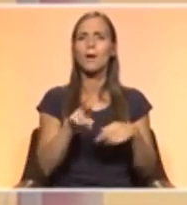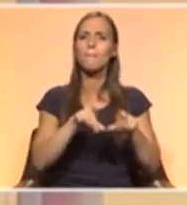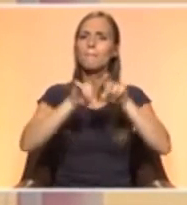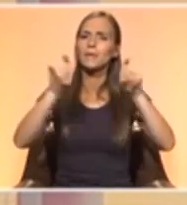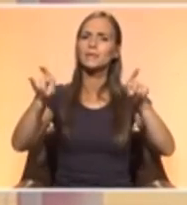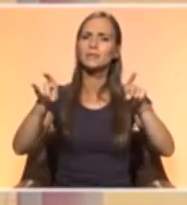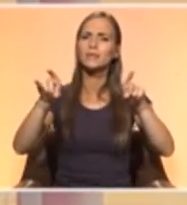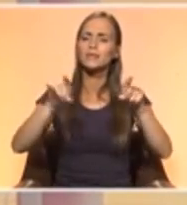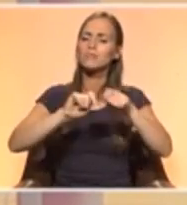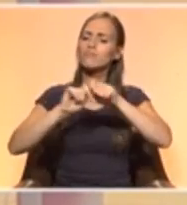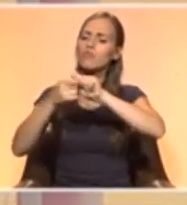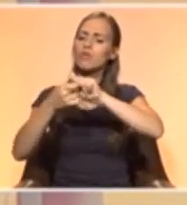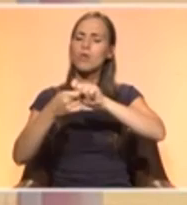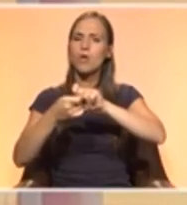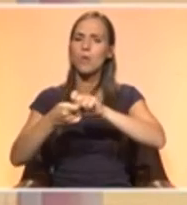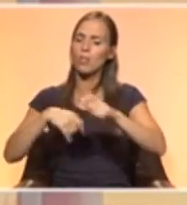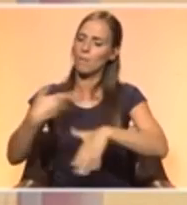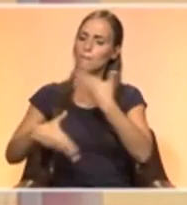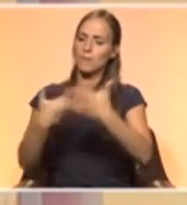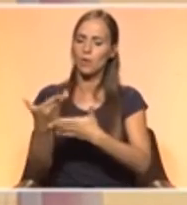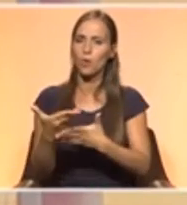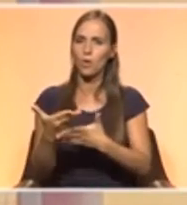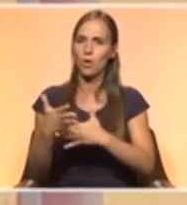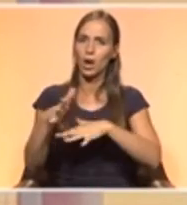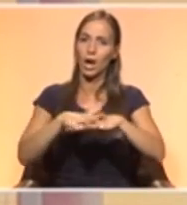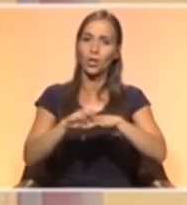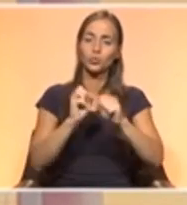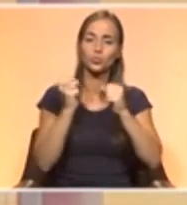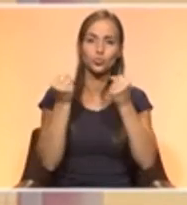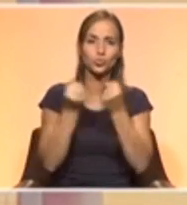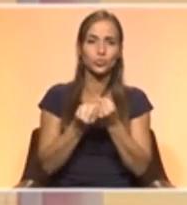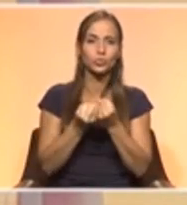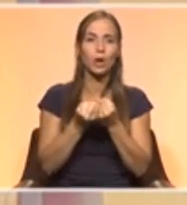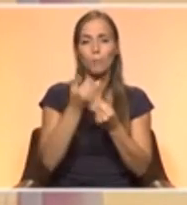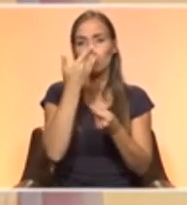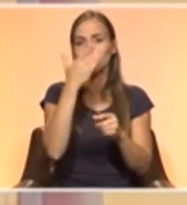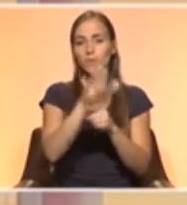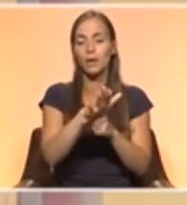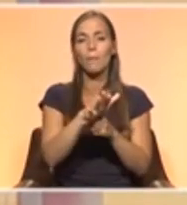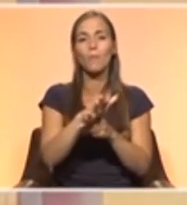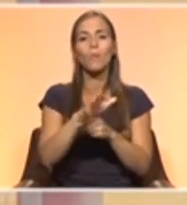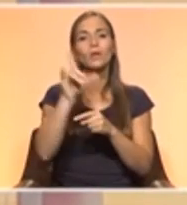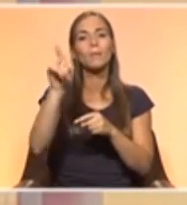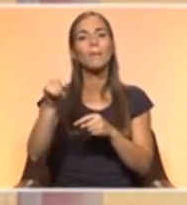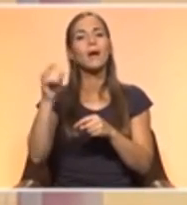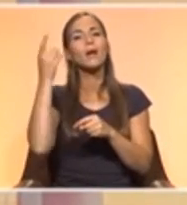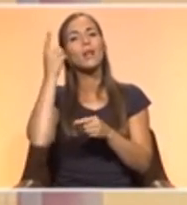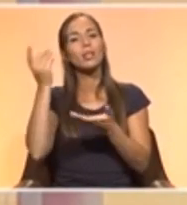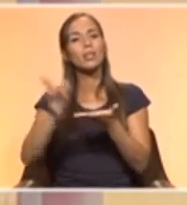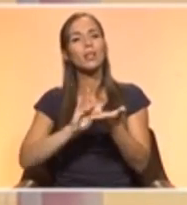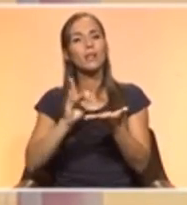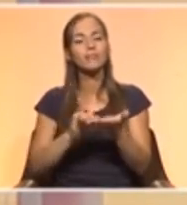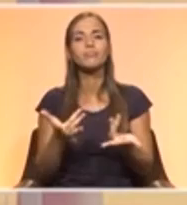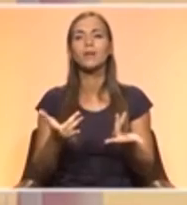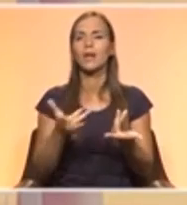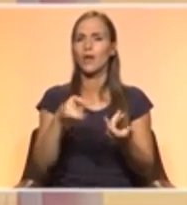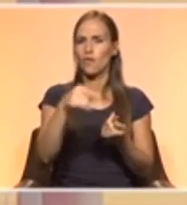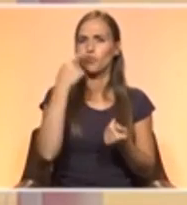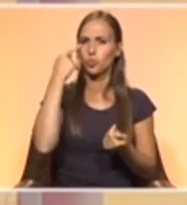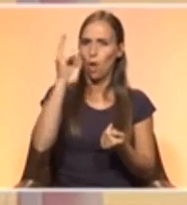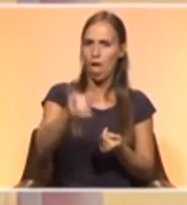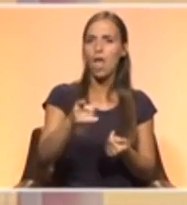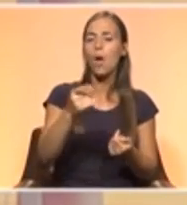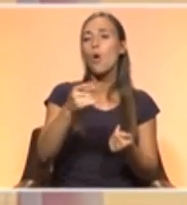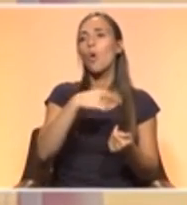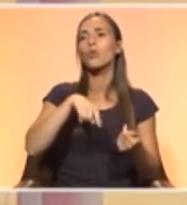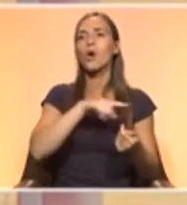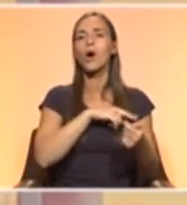meios mais dinâmicos e como as redes sociais e como o mobile Esse é o futuro também ou estamos ainda muito presos Aos aos